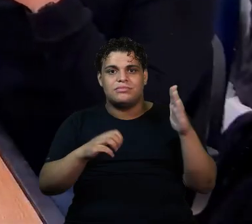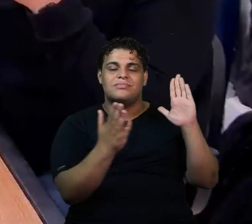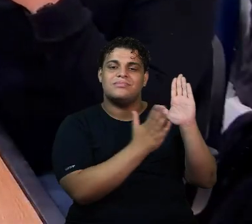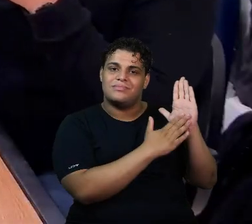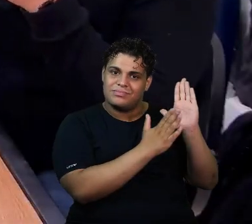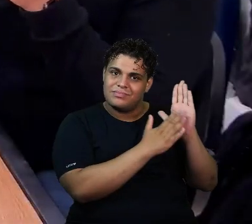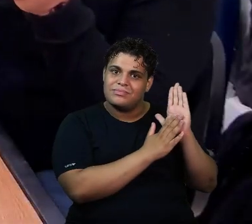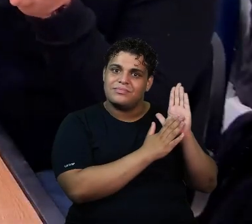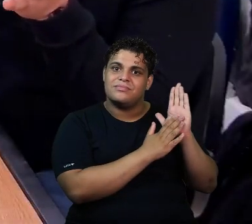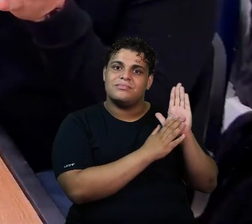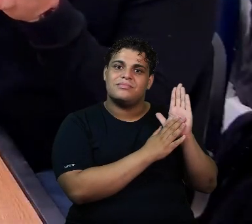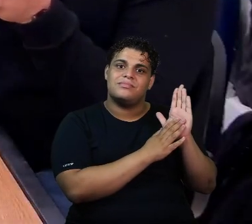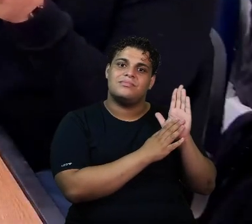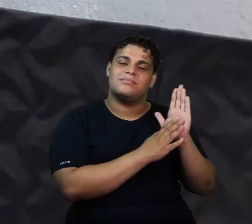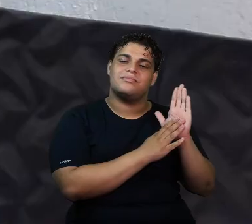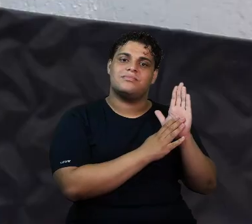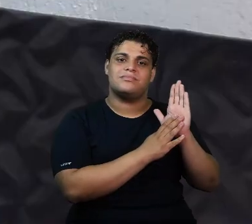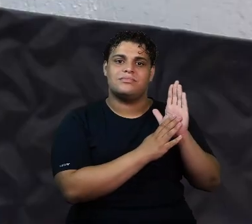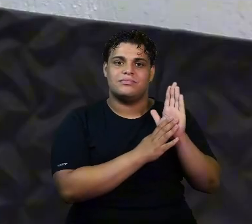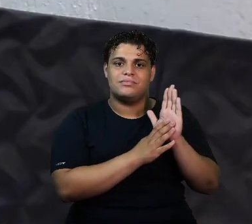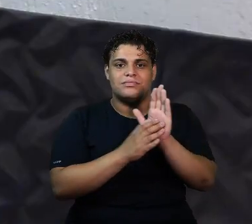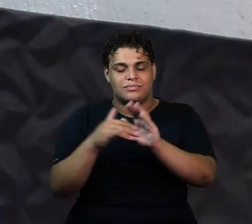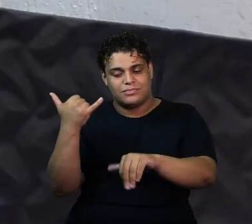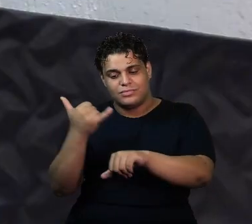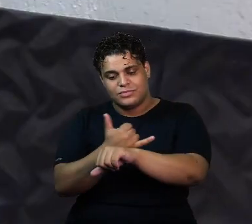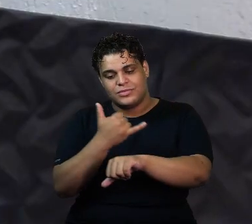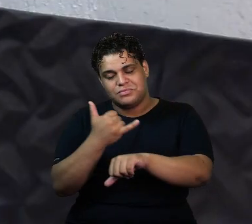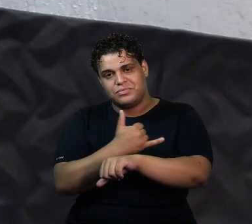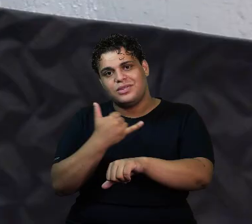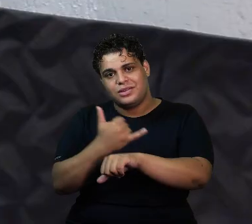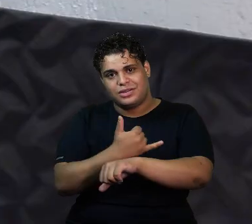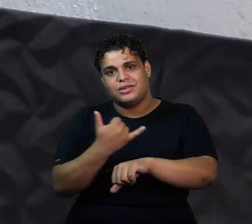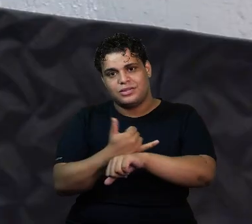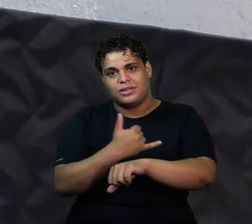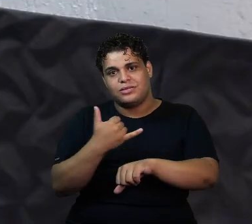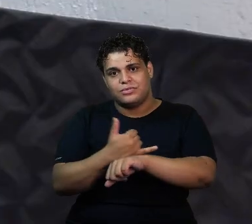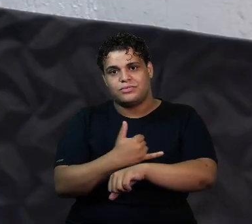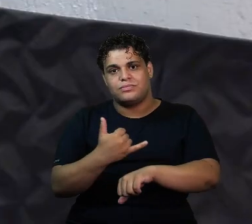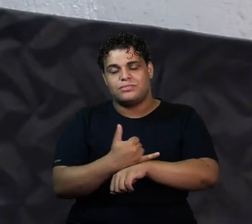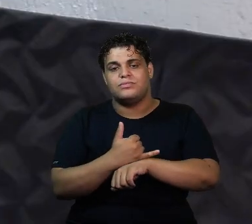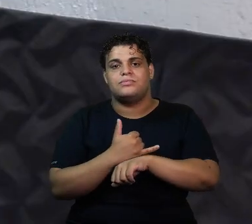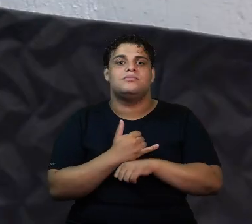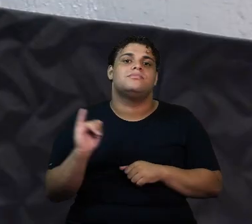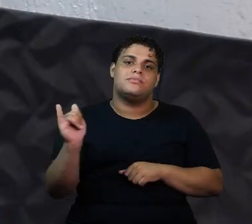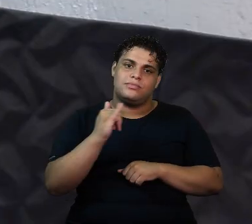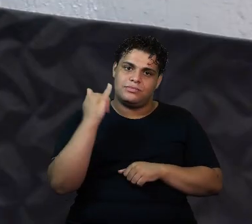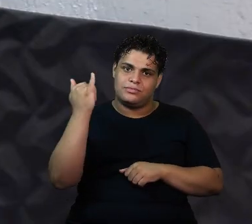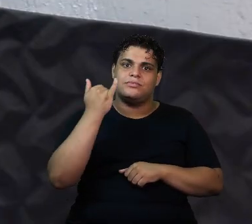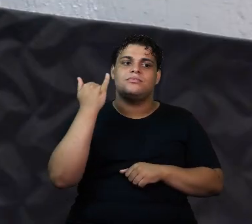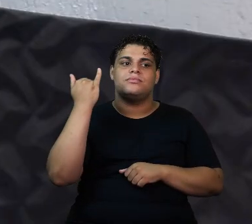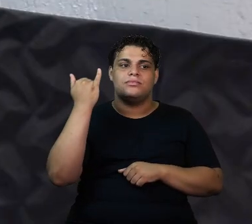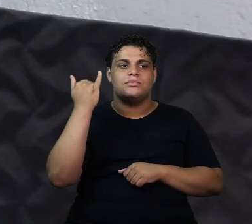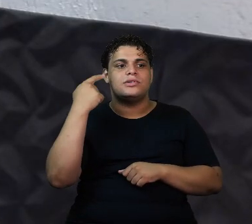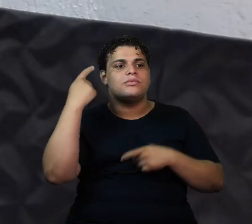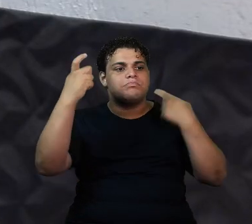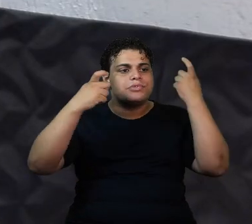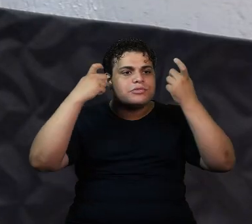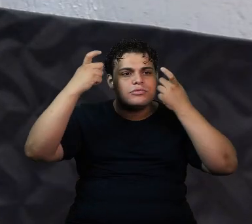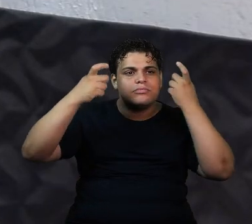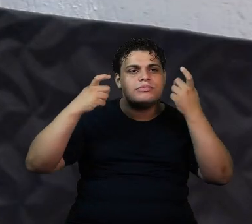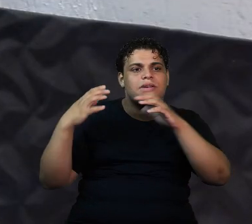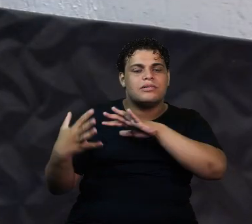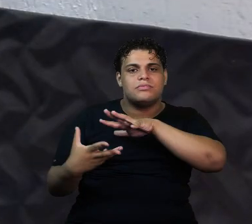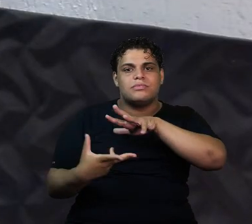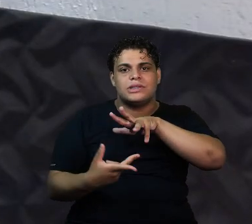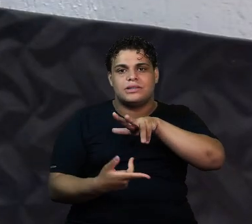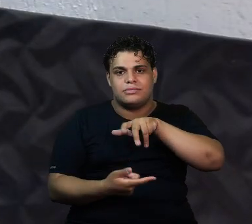Exatamente, que estão na mineração, que realmente é um ponto muito importante você se preocupar com o meio ambiente, e a gente sabe que